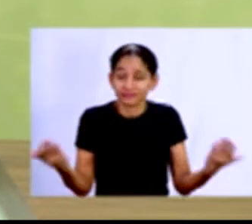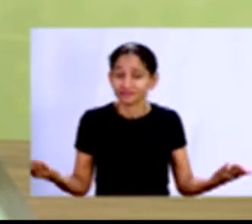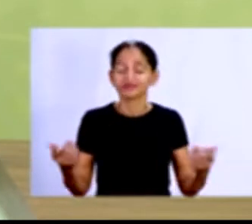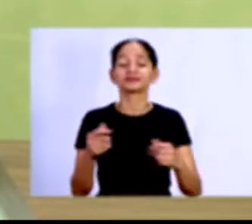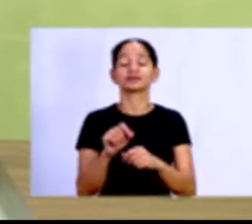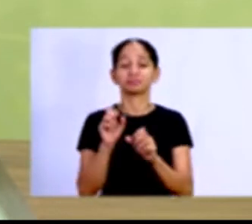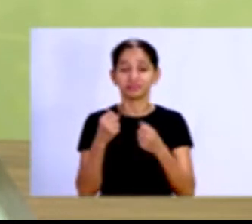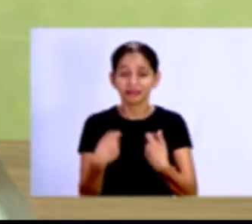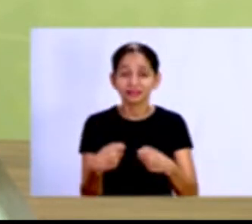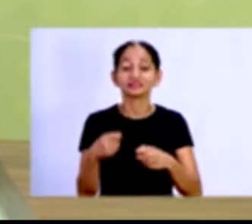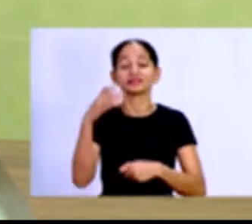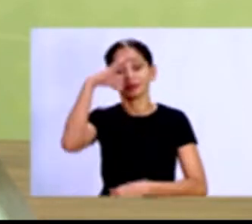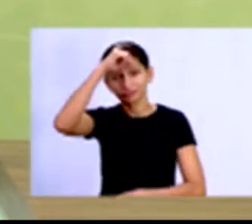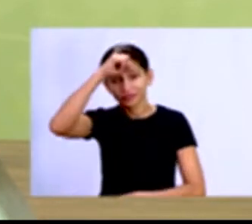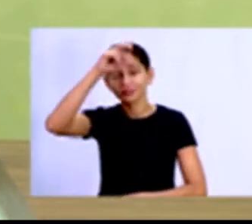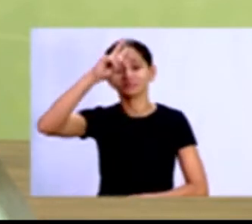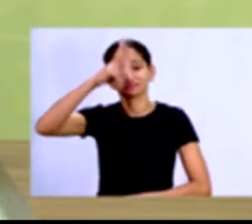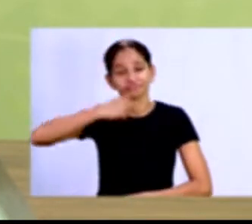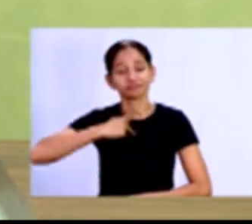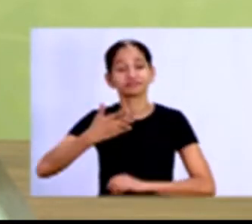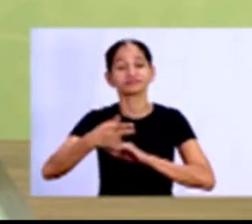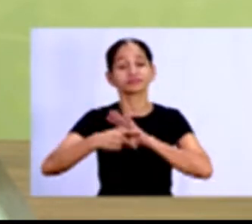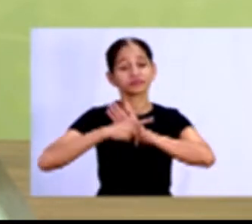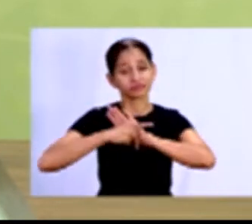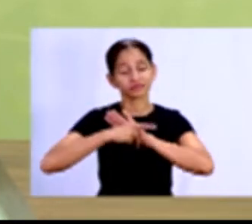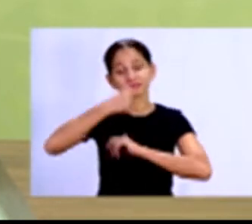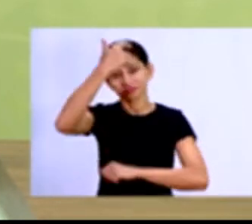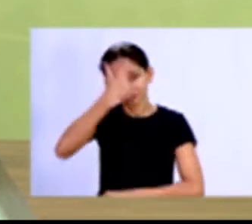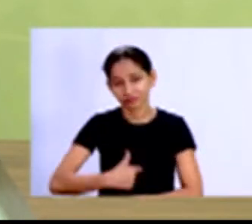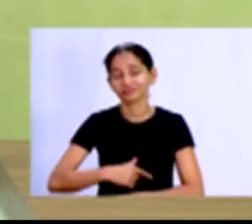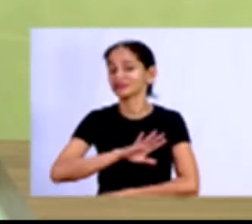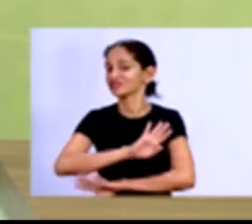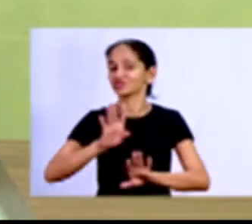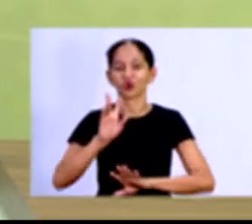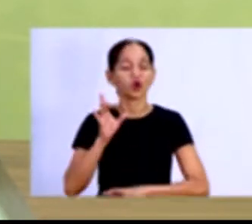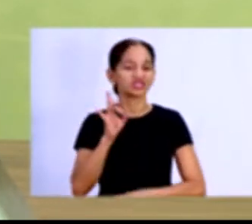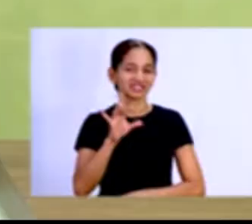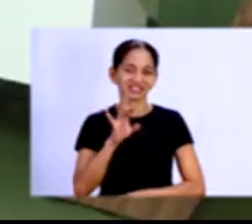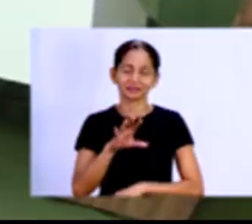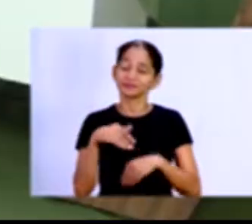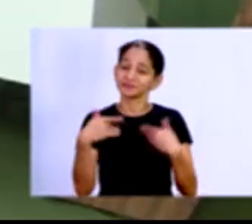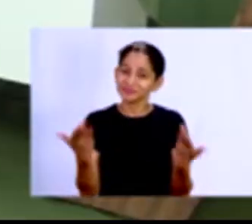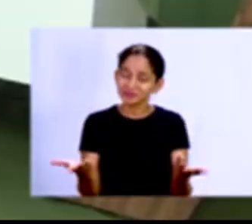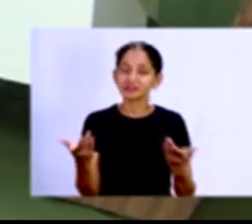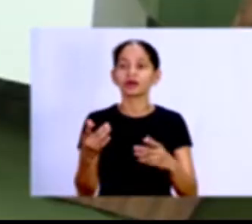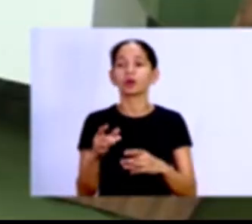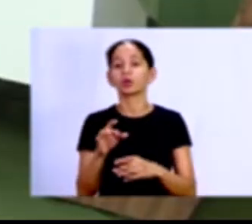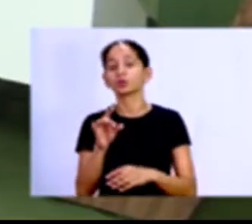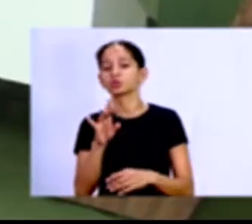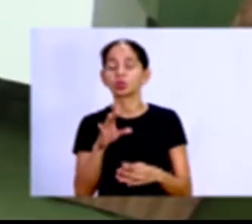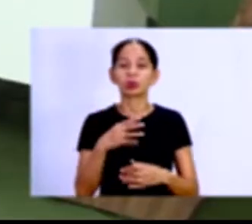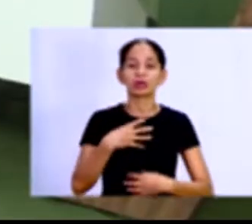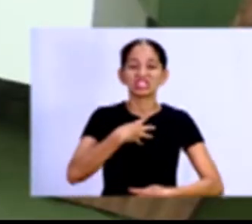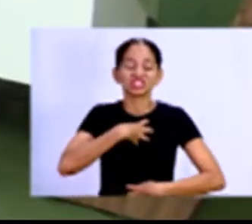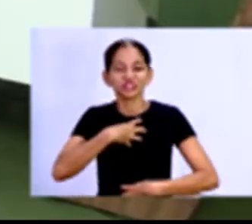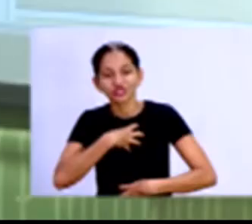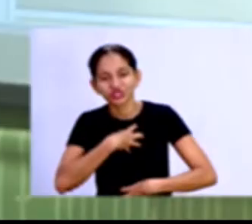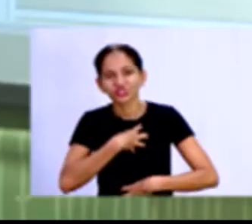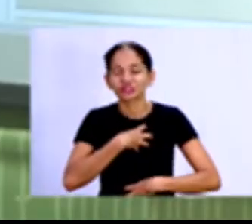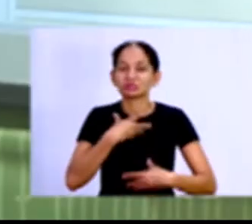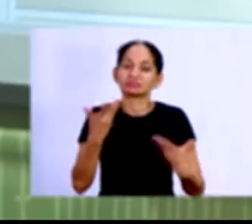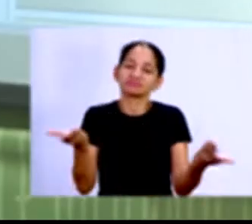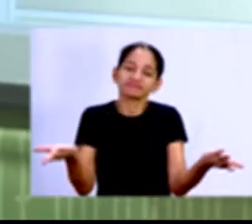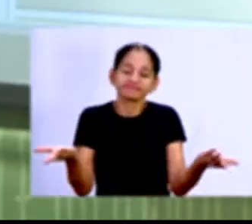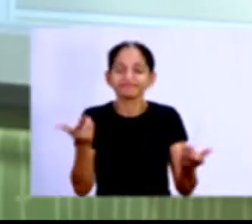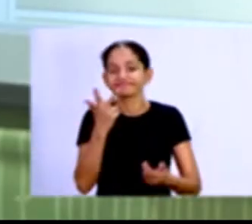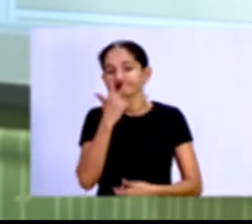você aprende, o aprendizado é seu, é nesse momento, é conquistado por você. E para que você não se sinta, né, para que você